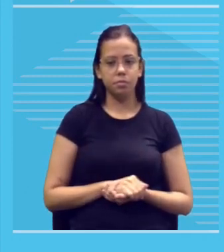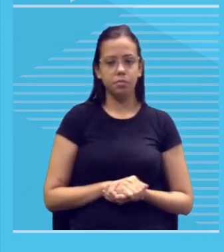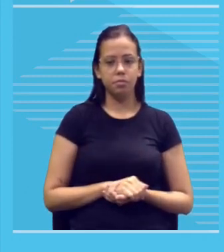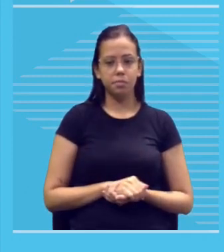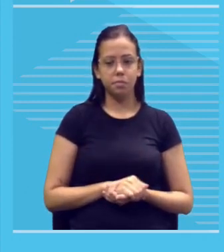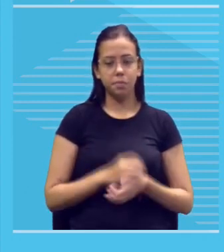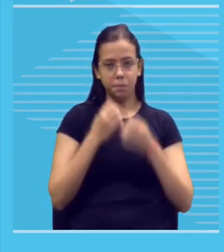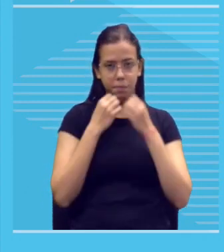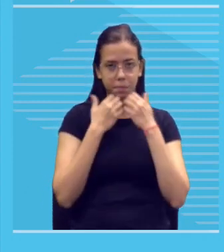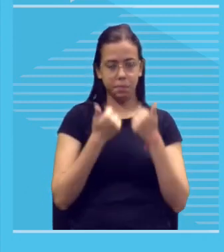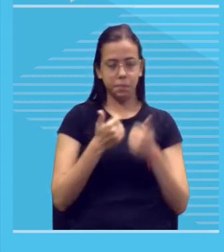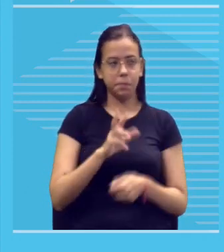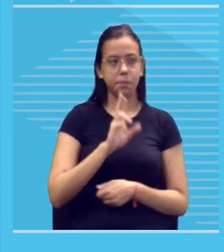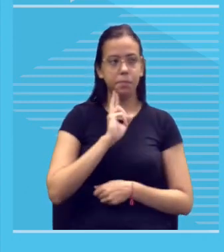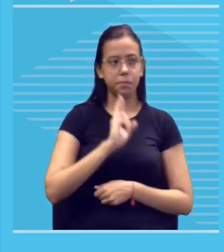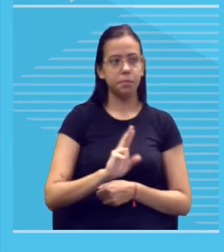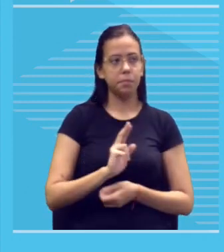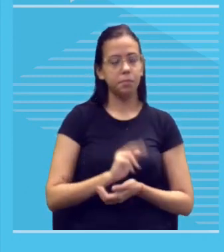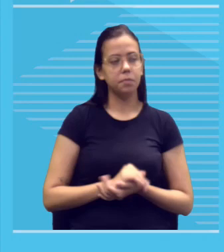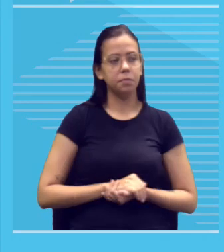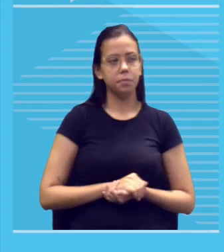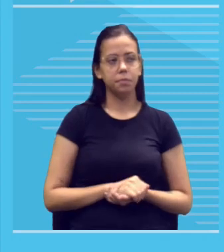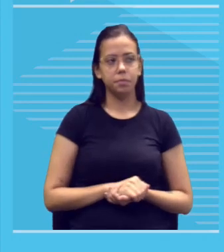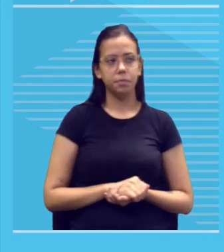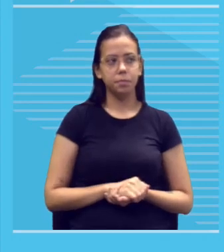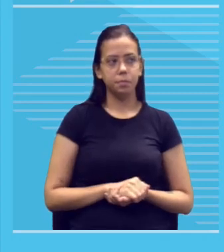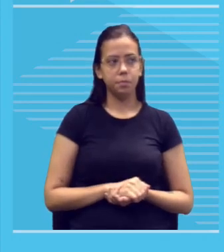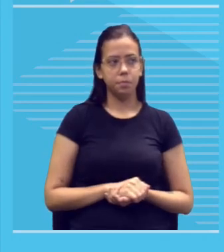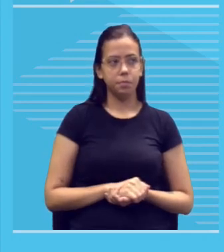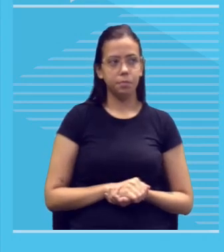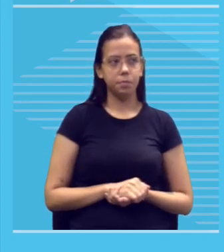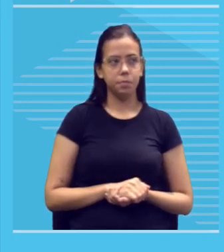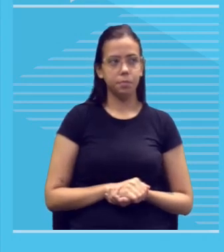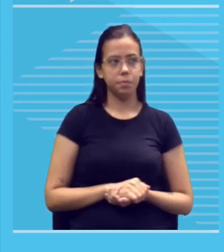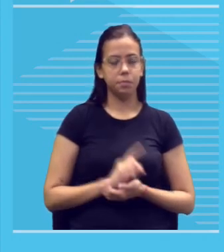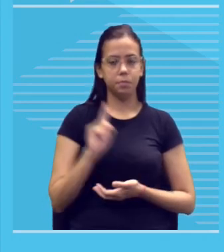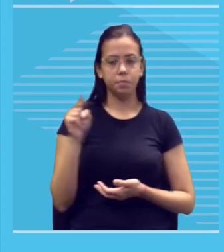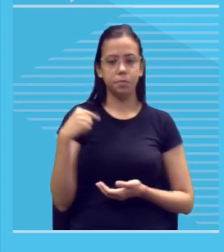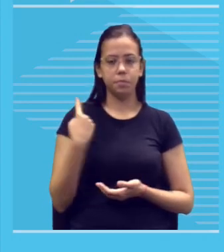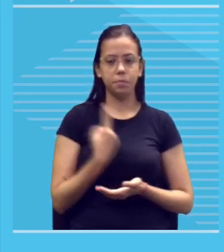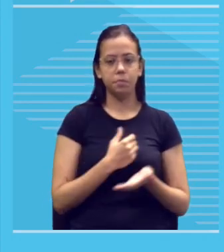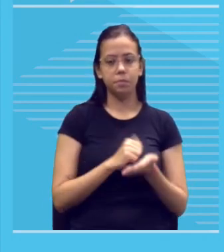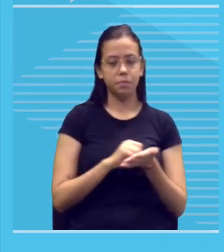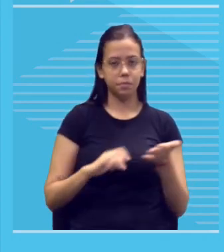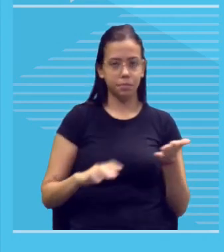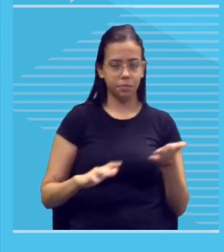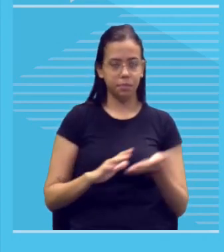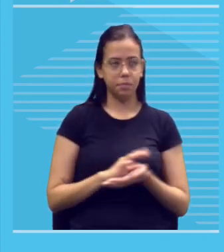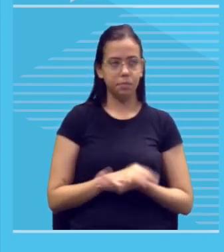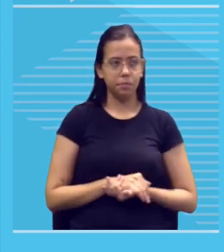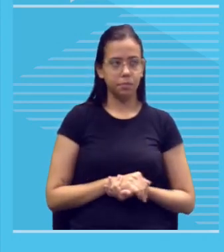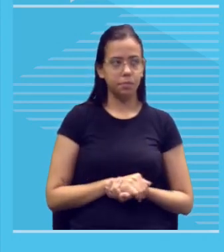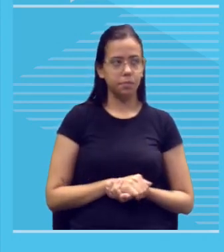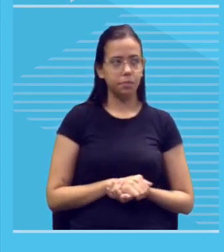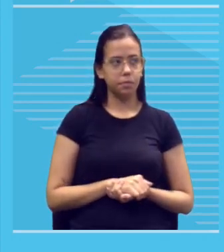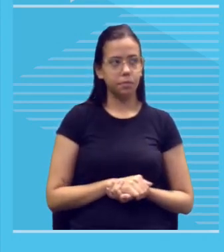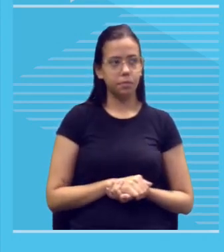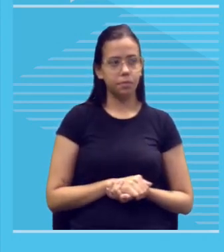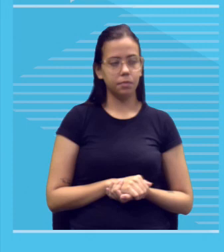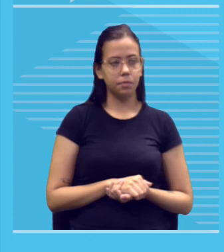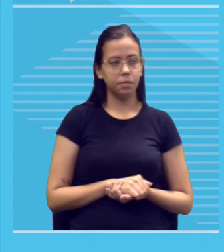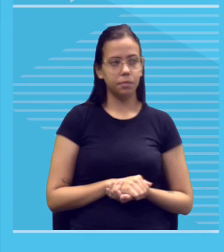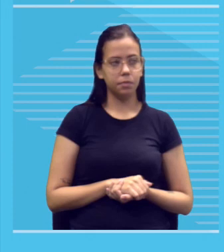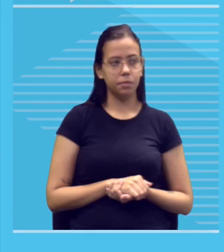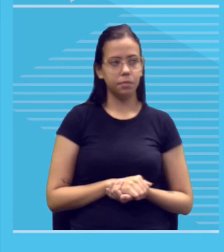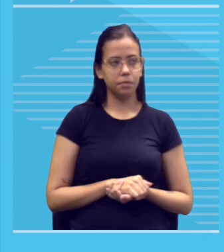beleza respondemos aí as nossas questões né só